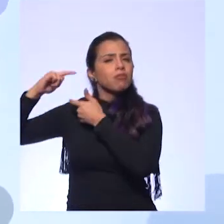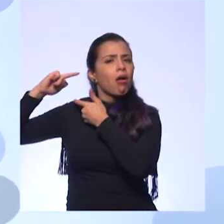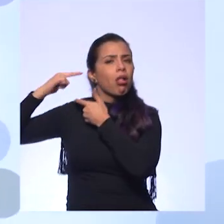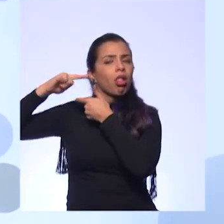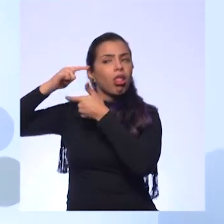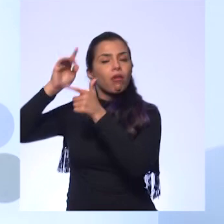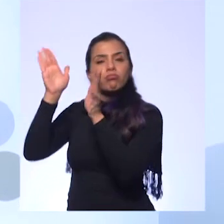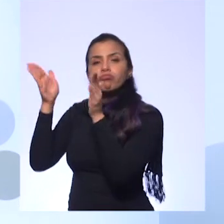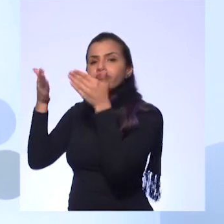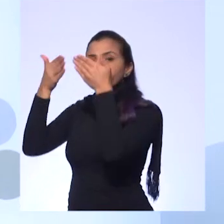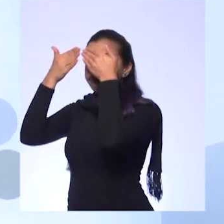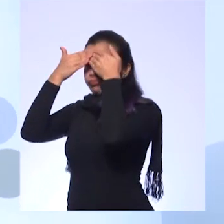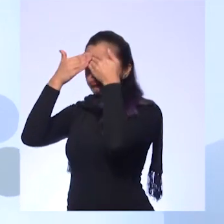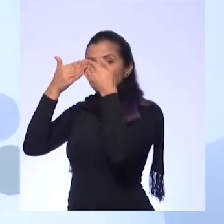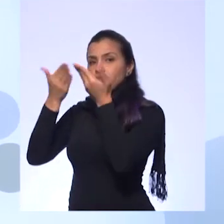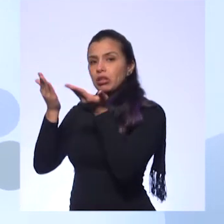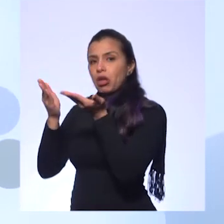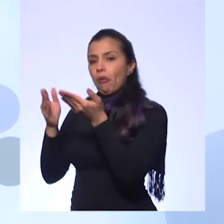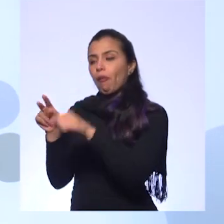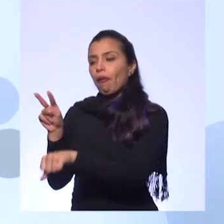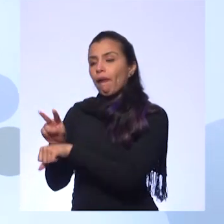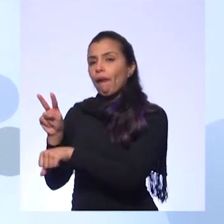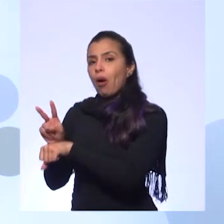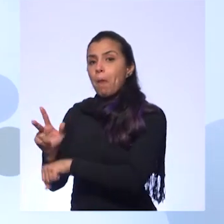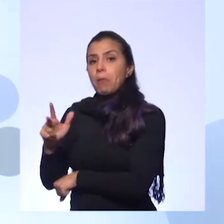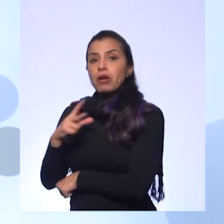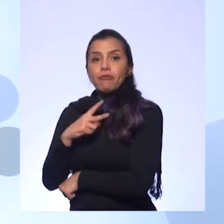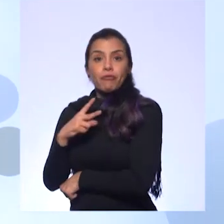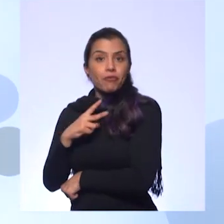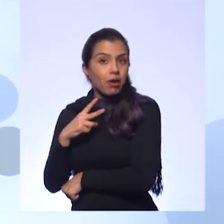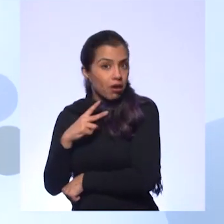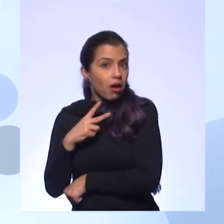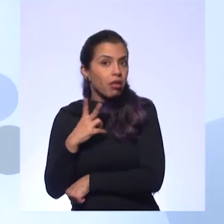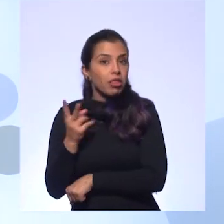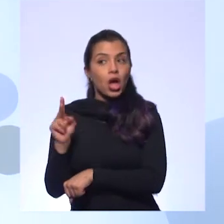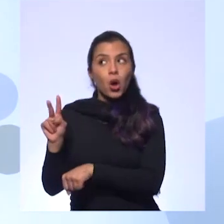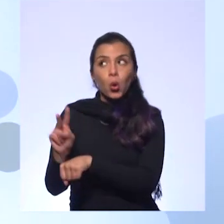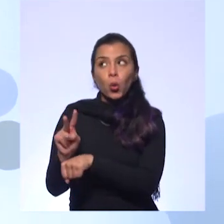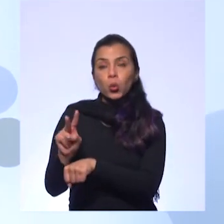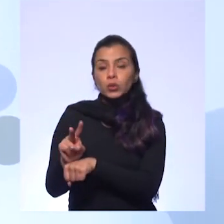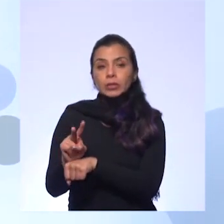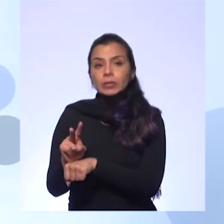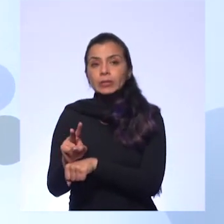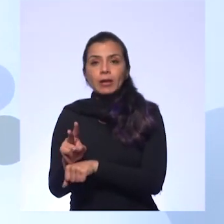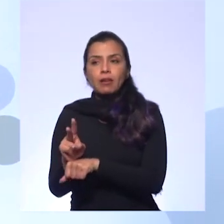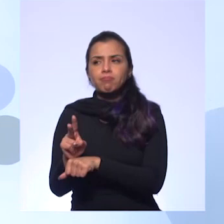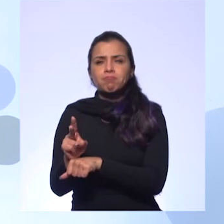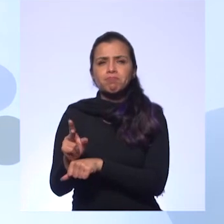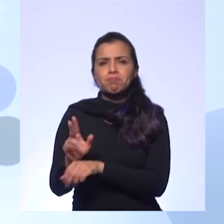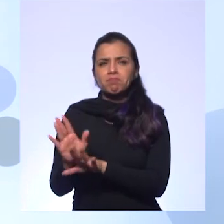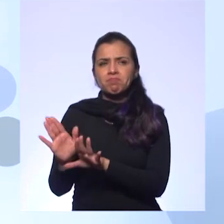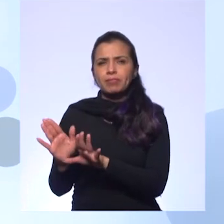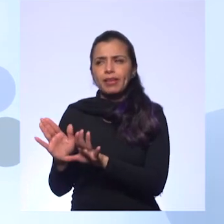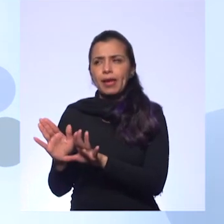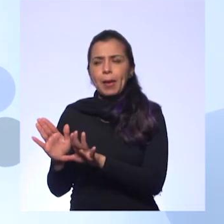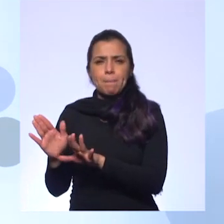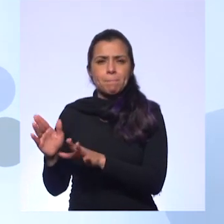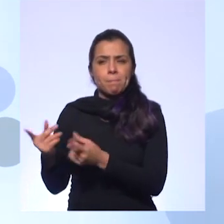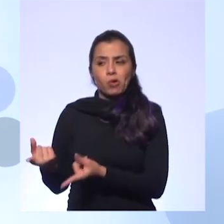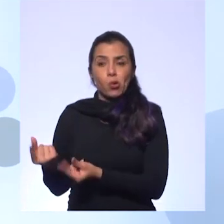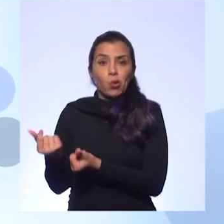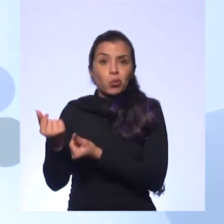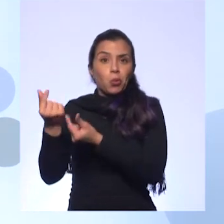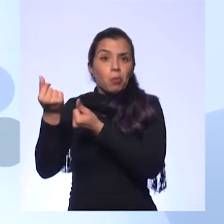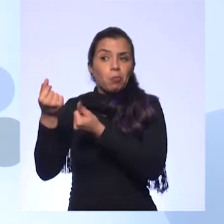né? Aqueles que defendem propriedade privada, que defendem, né, a questão liberal, a questão política e